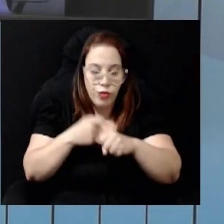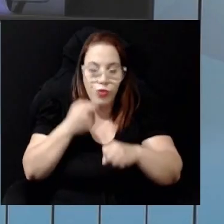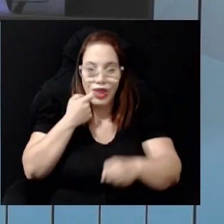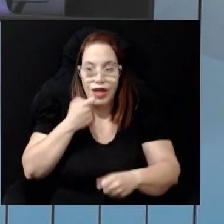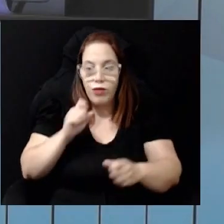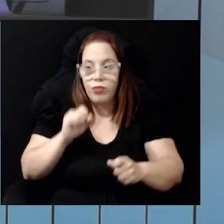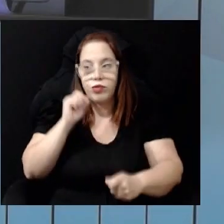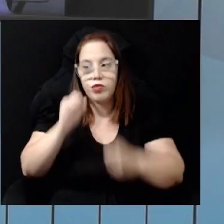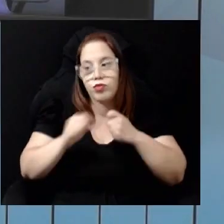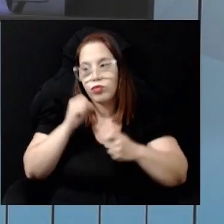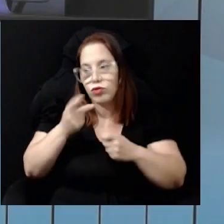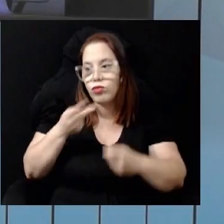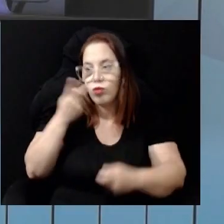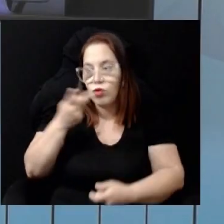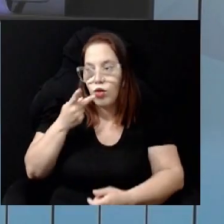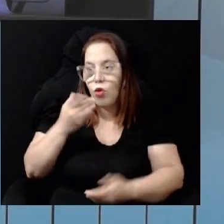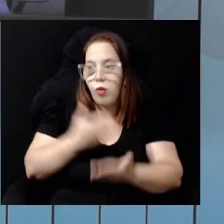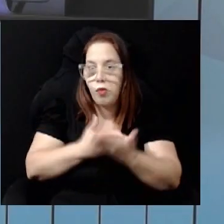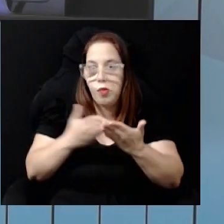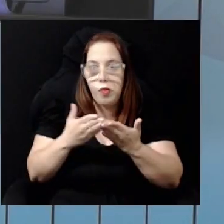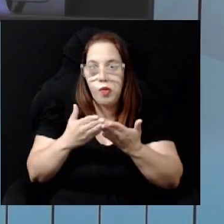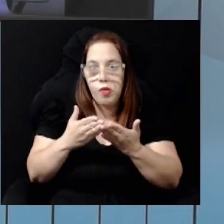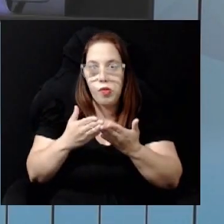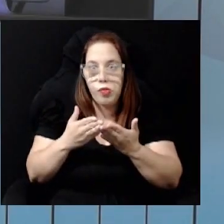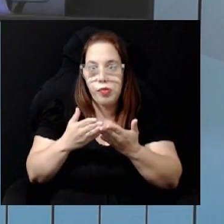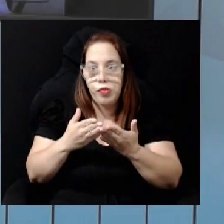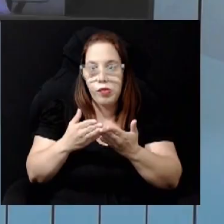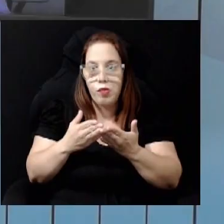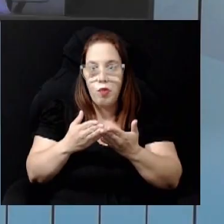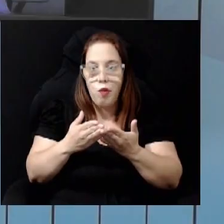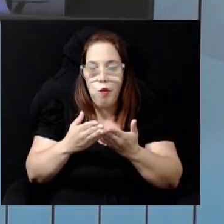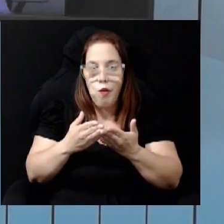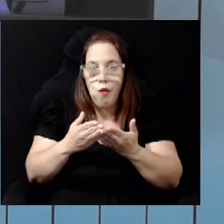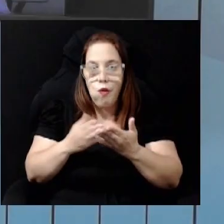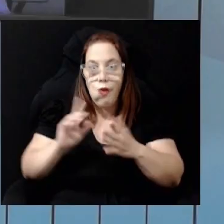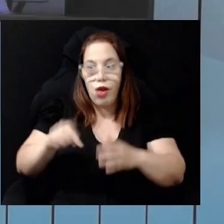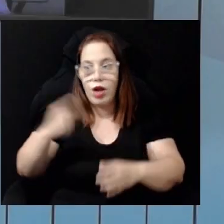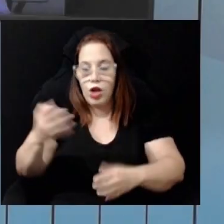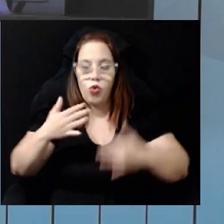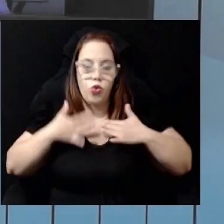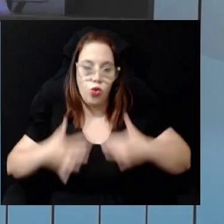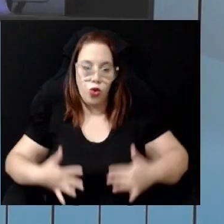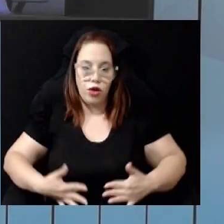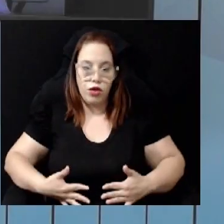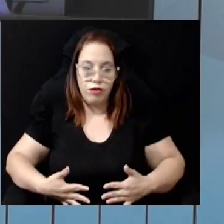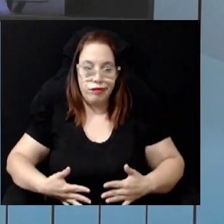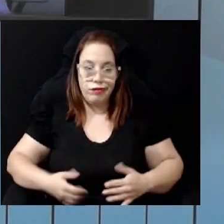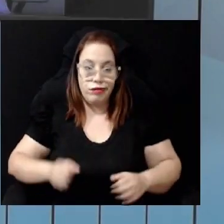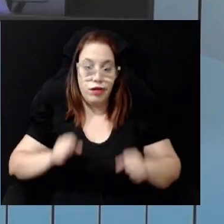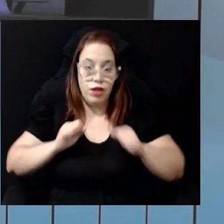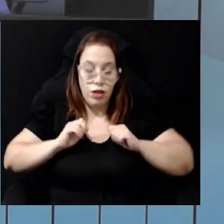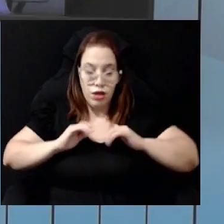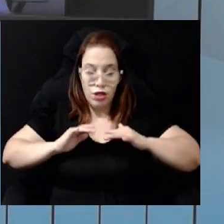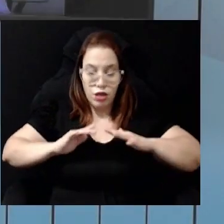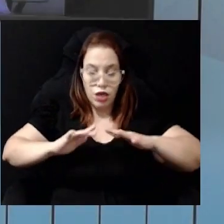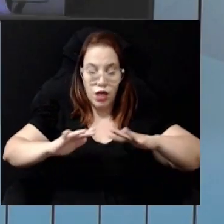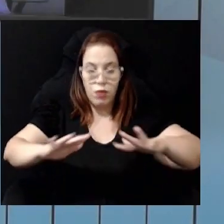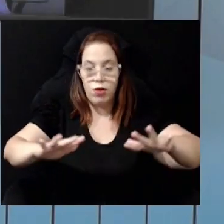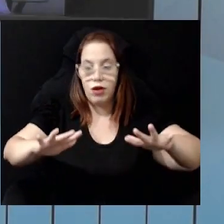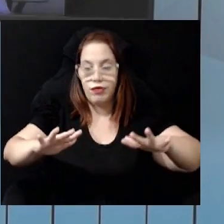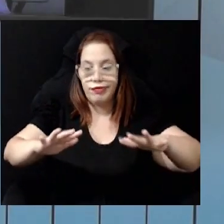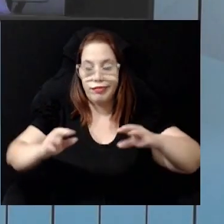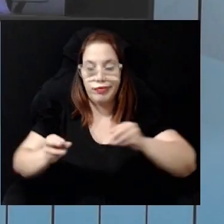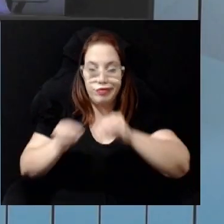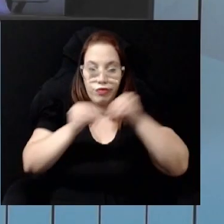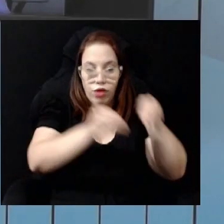já havia comentado, que tem origem, né, que começaram em outro órgão e se